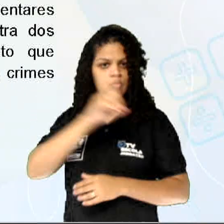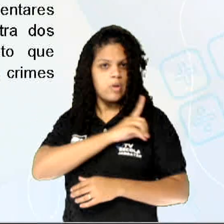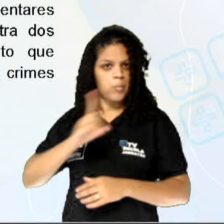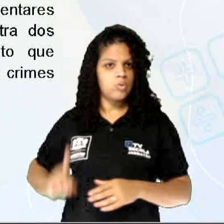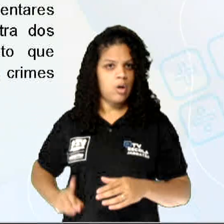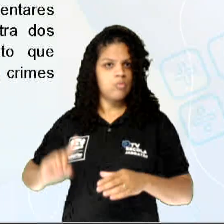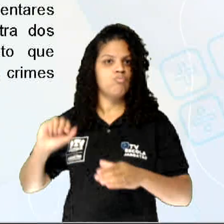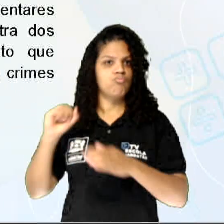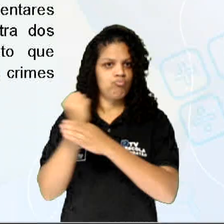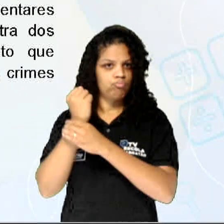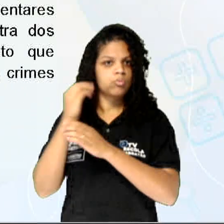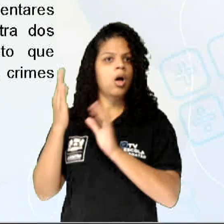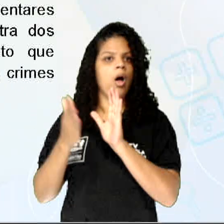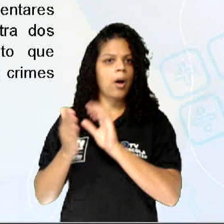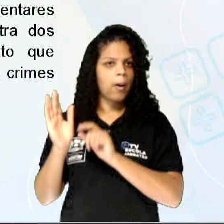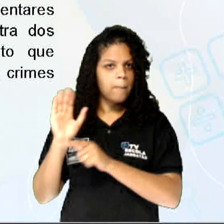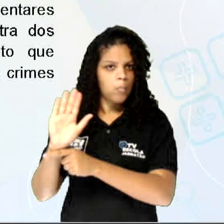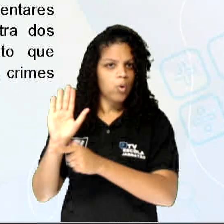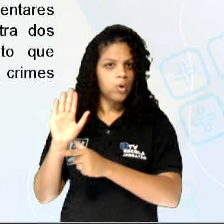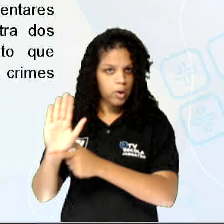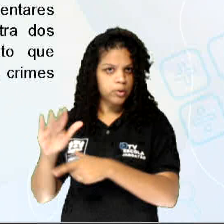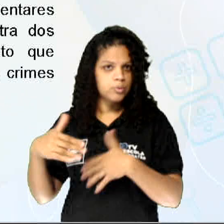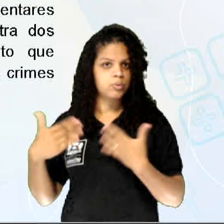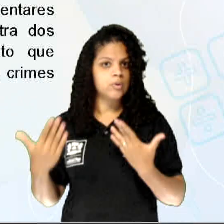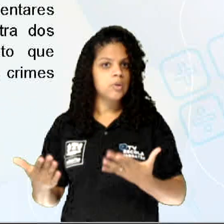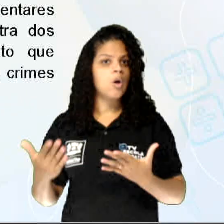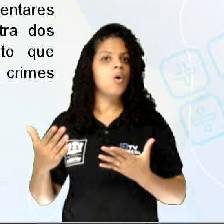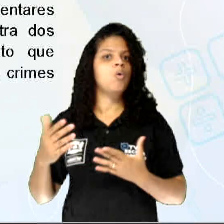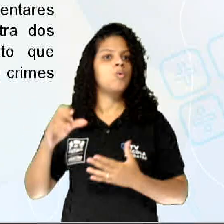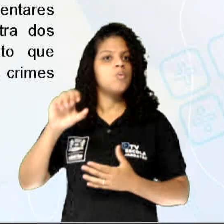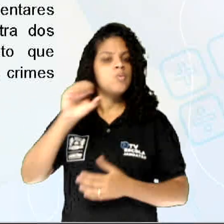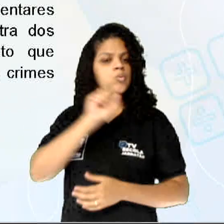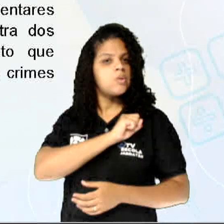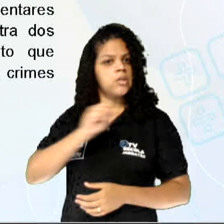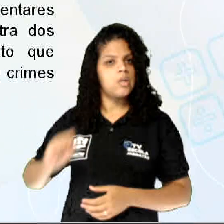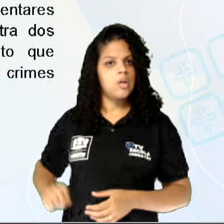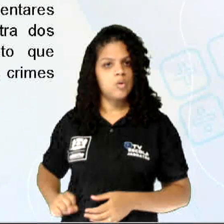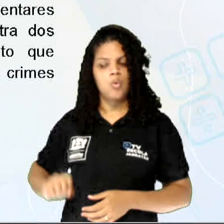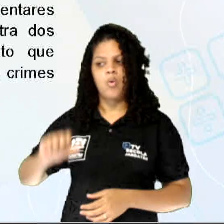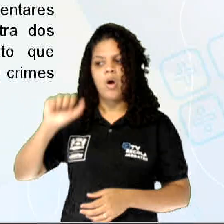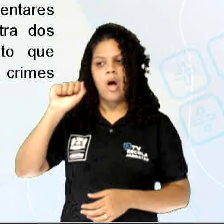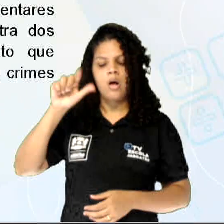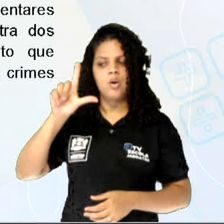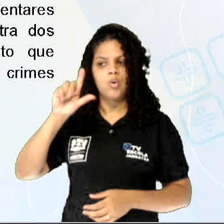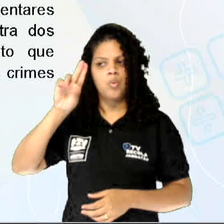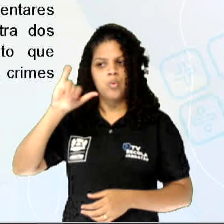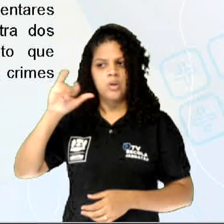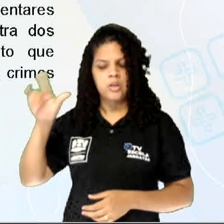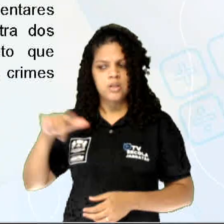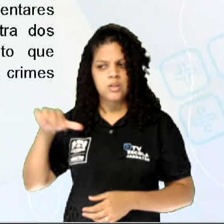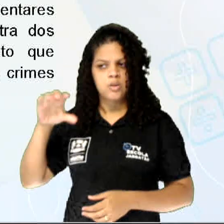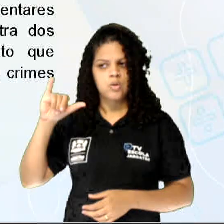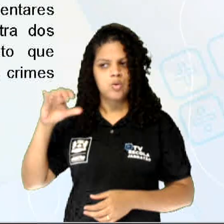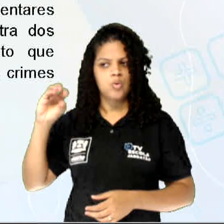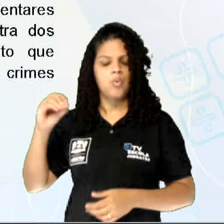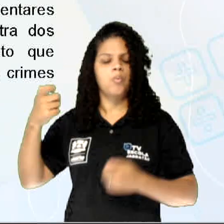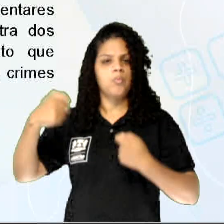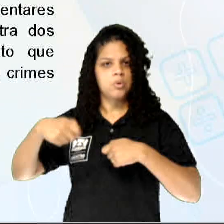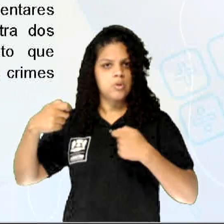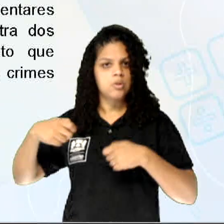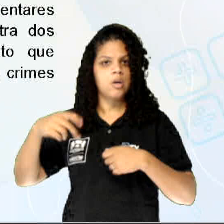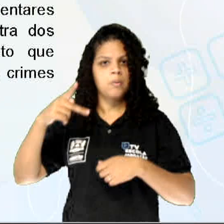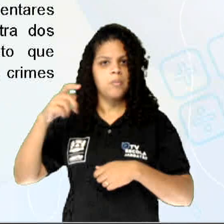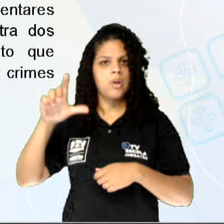novo limite de autoria do senador tucano Aloísio Nunes, deve ir ao plenário ainda este